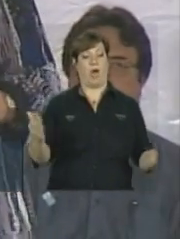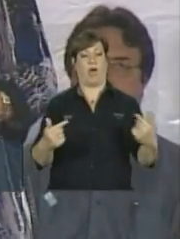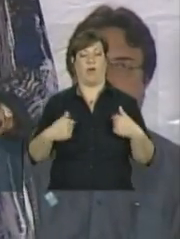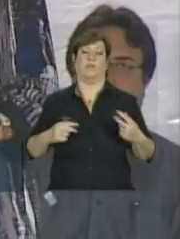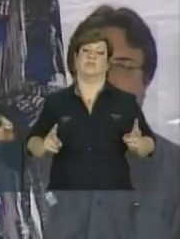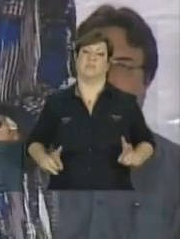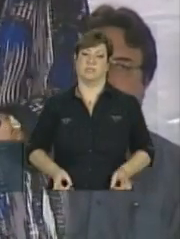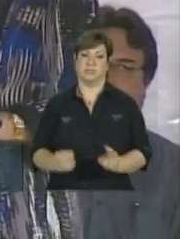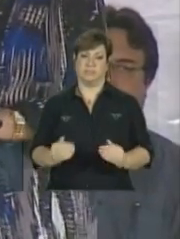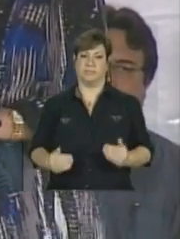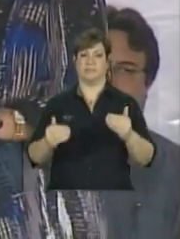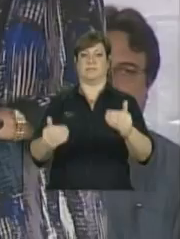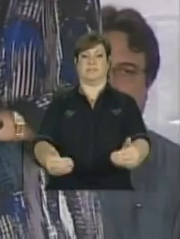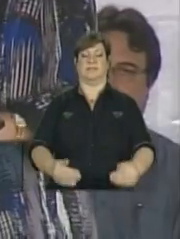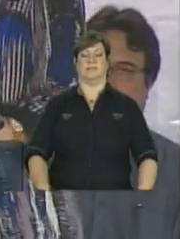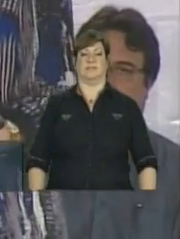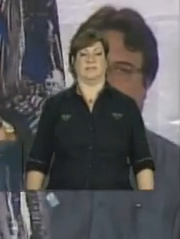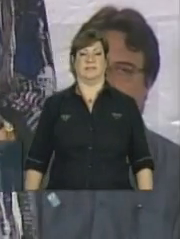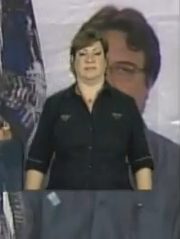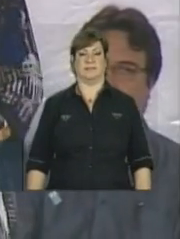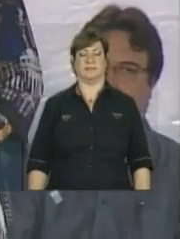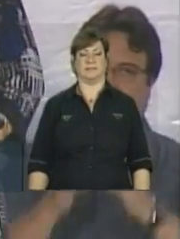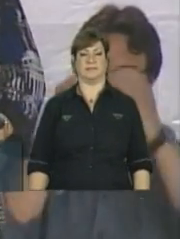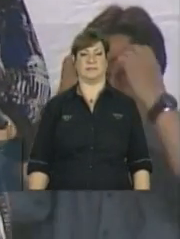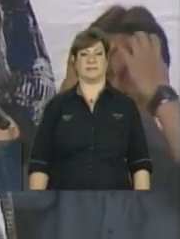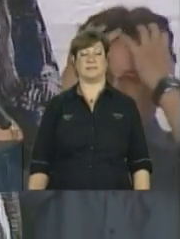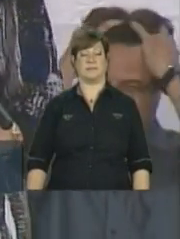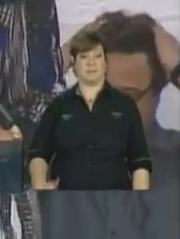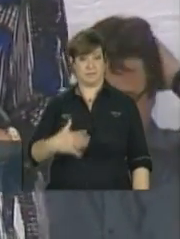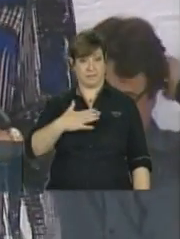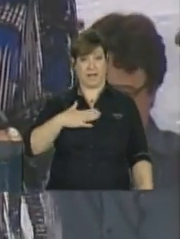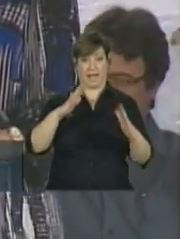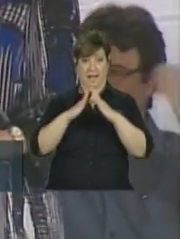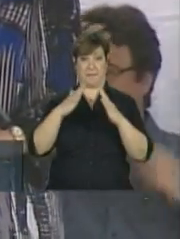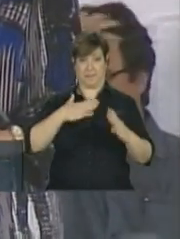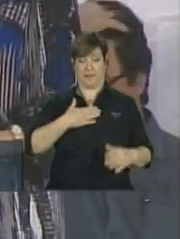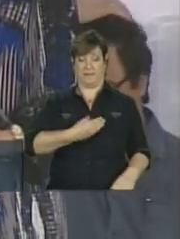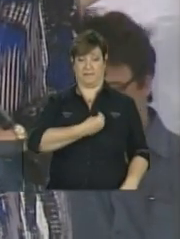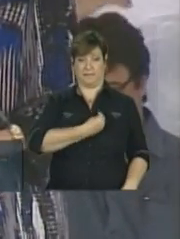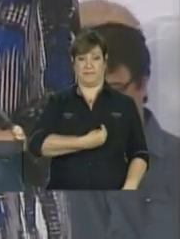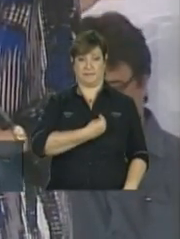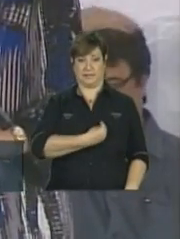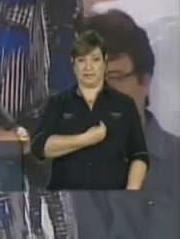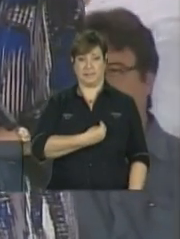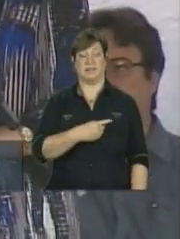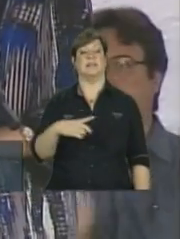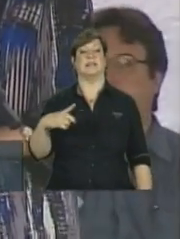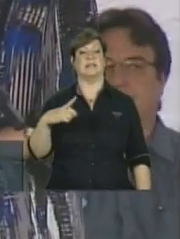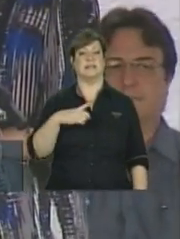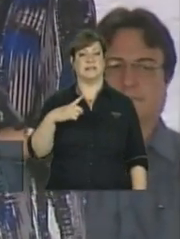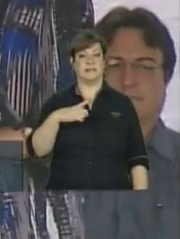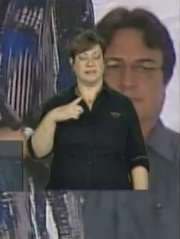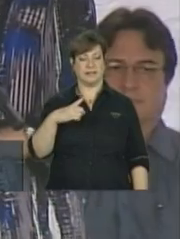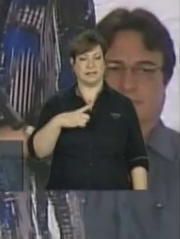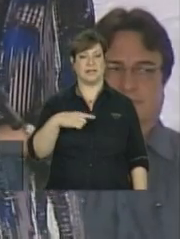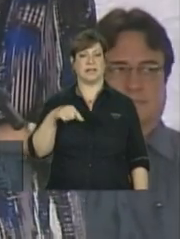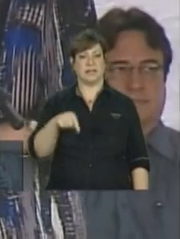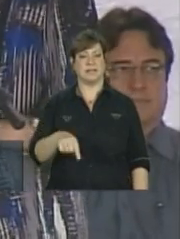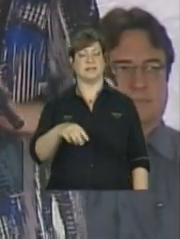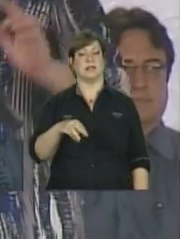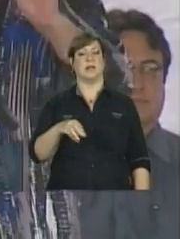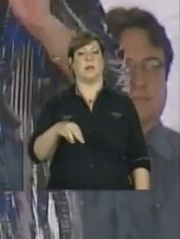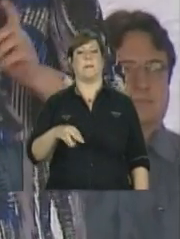continuidade. O Minha Casa Minha Vida tem sido um motivo